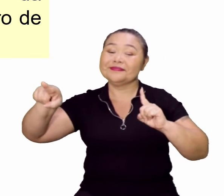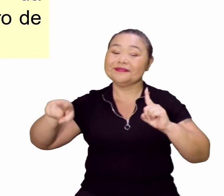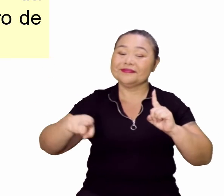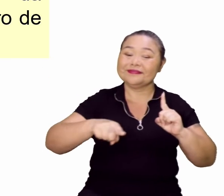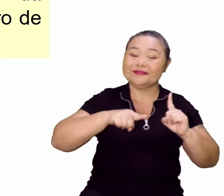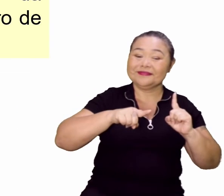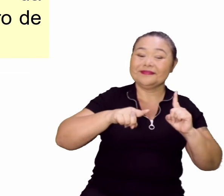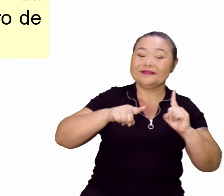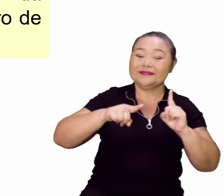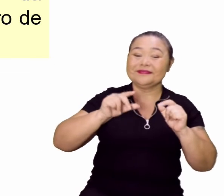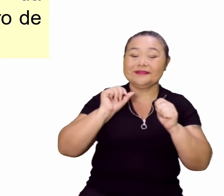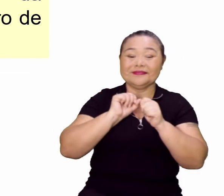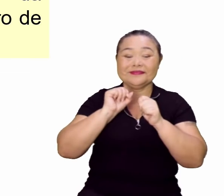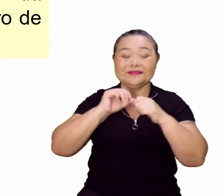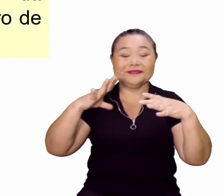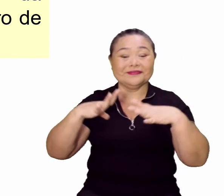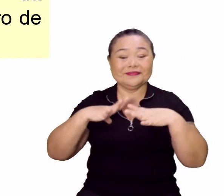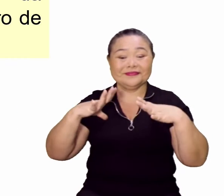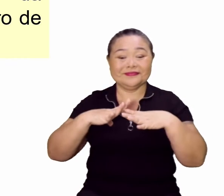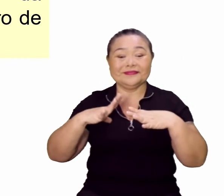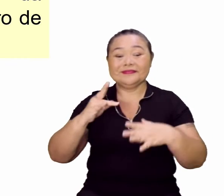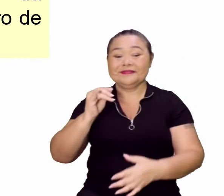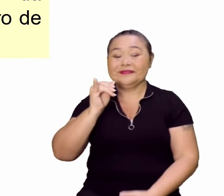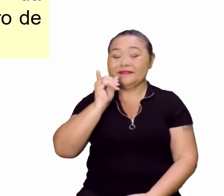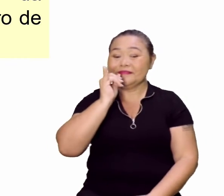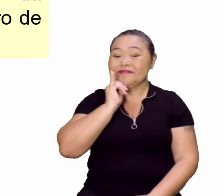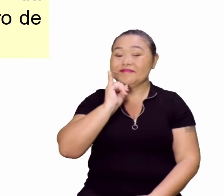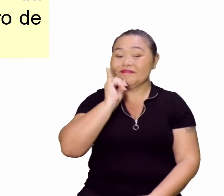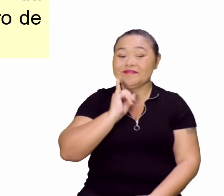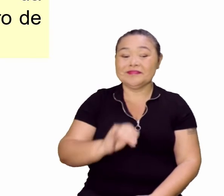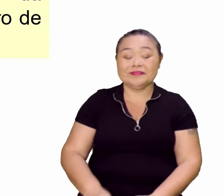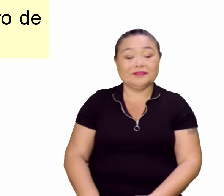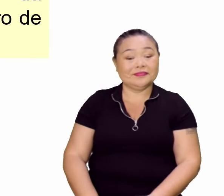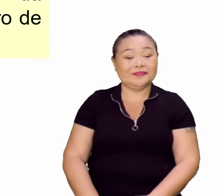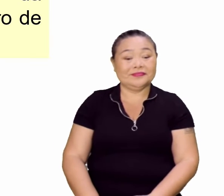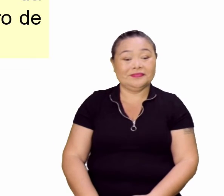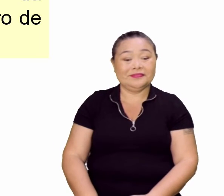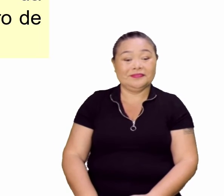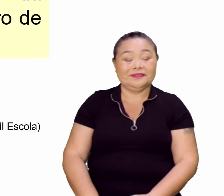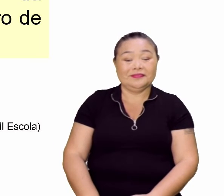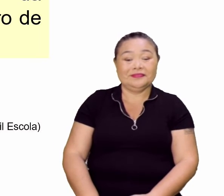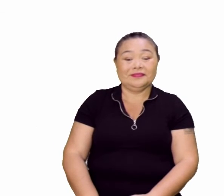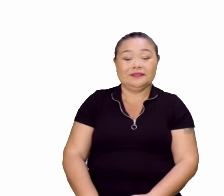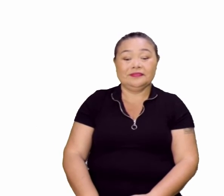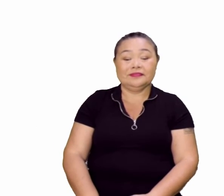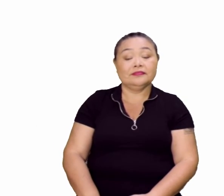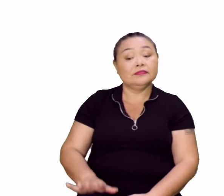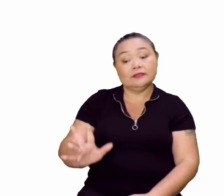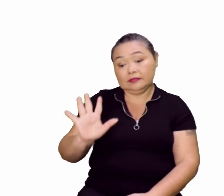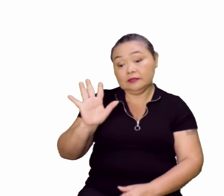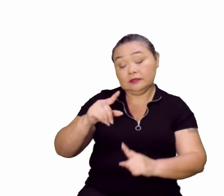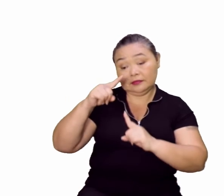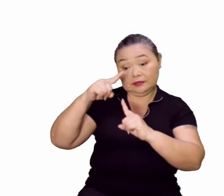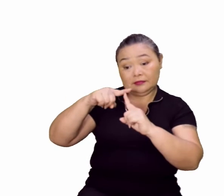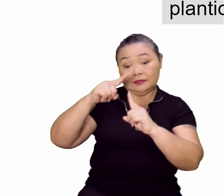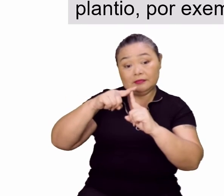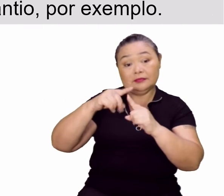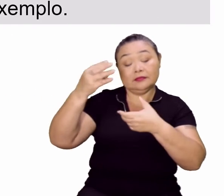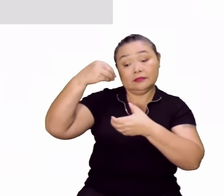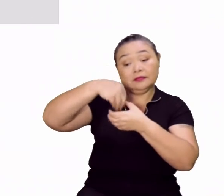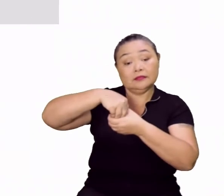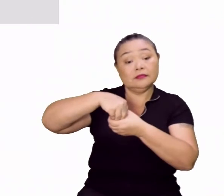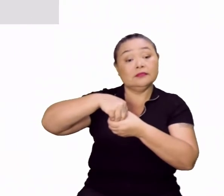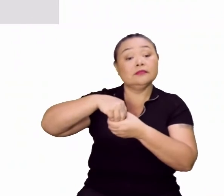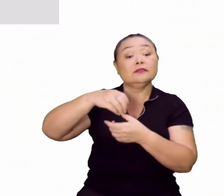população periférica para o centro da cidade, certo? E é isso aí, são alguns tipos de migração